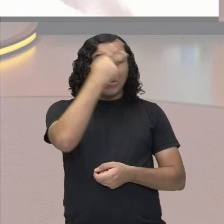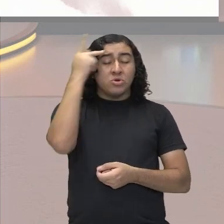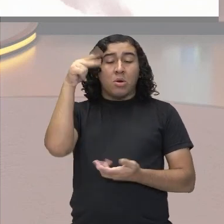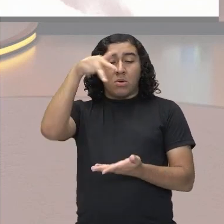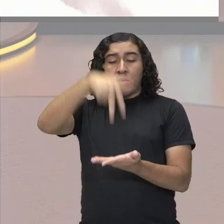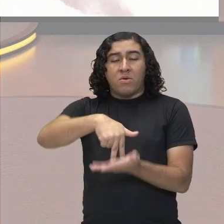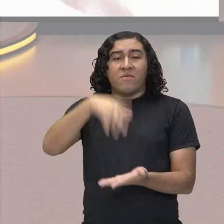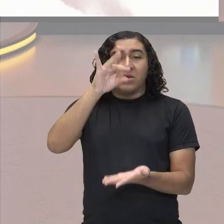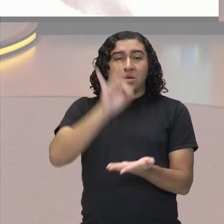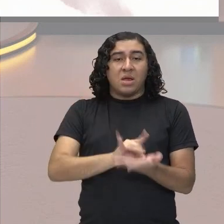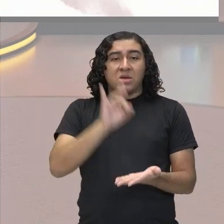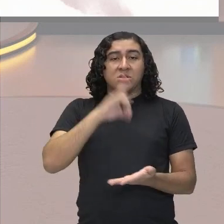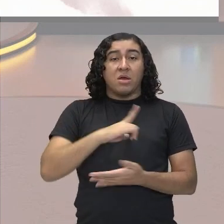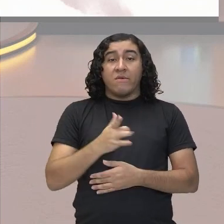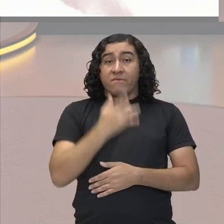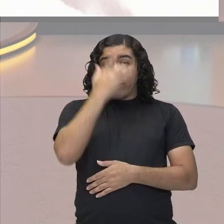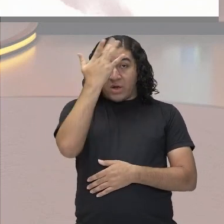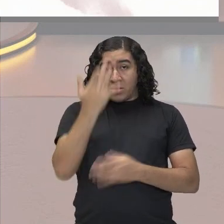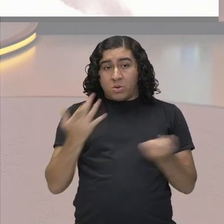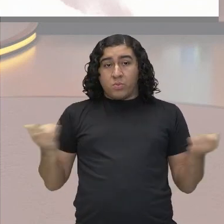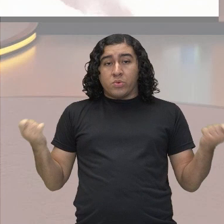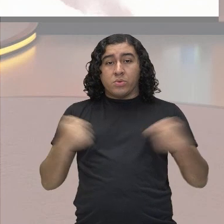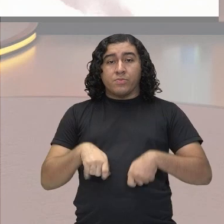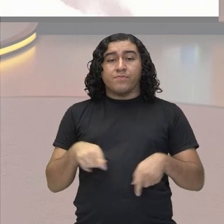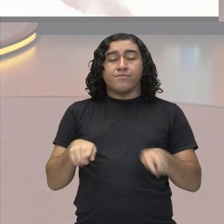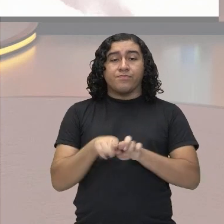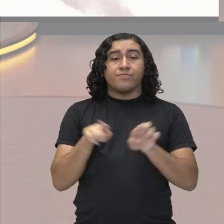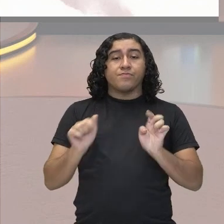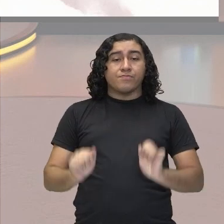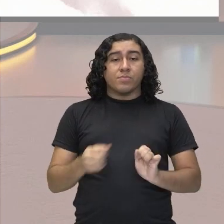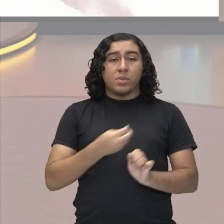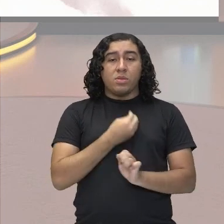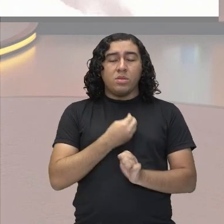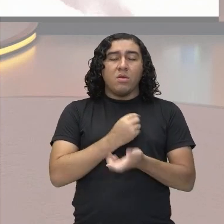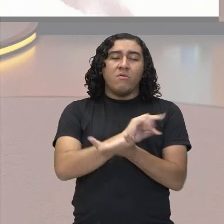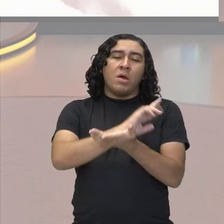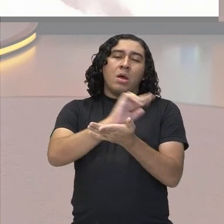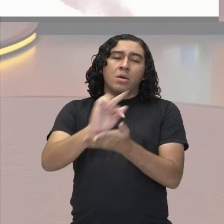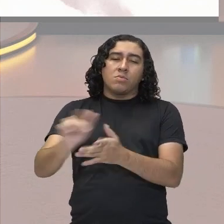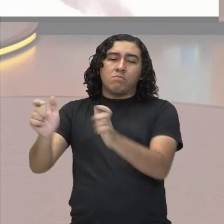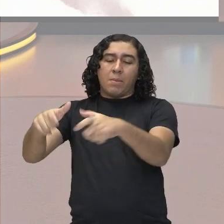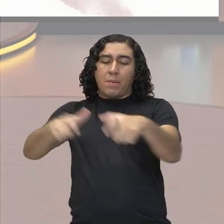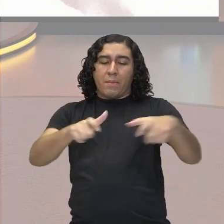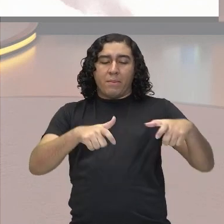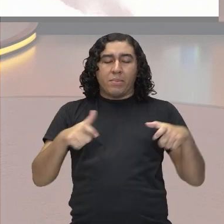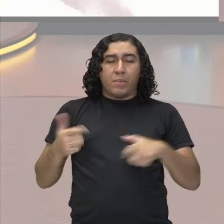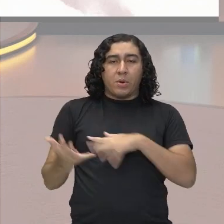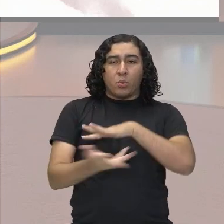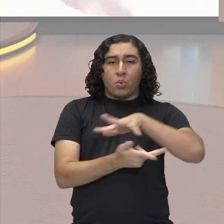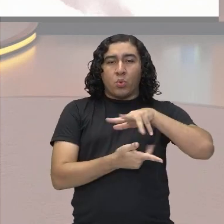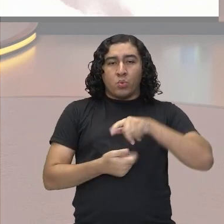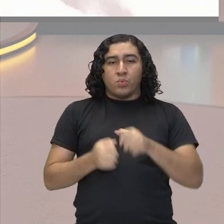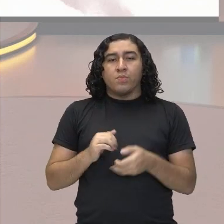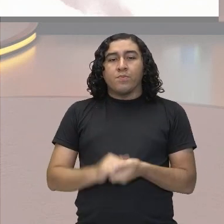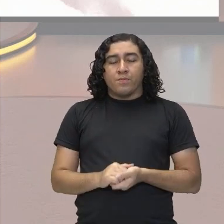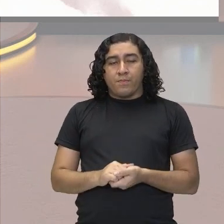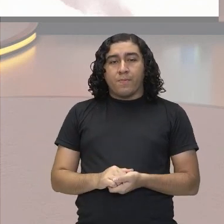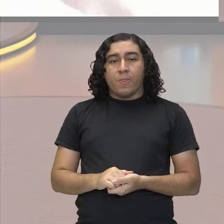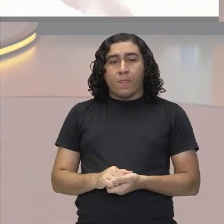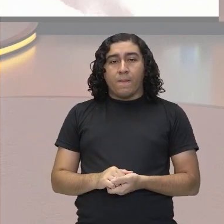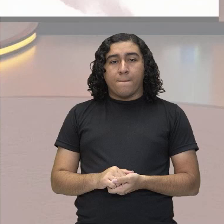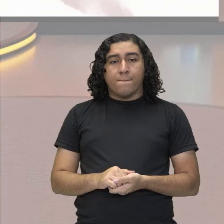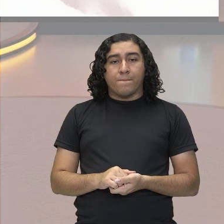se deslocam com mais facilidade e podem viver em vários lugares do mundo. Né?